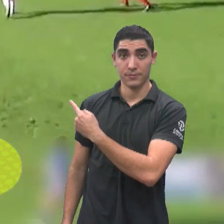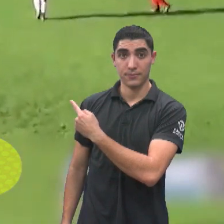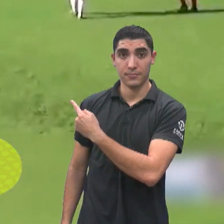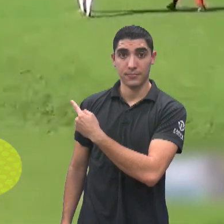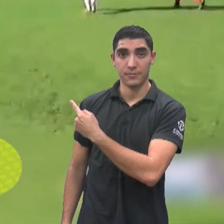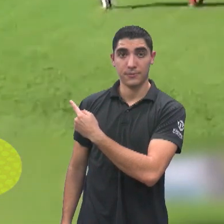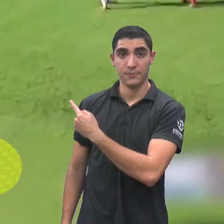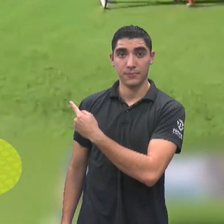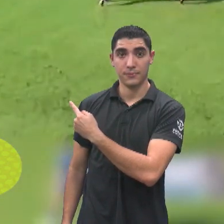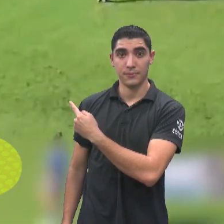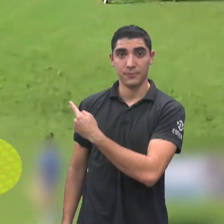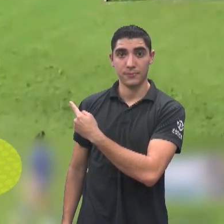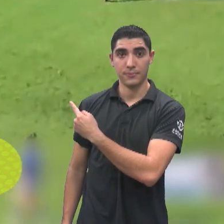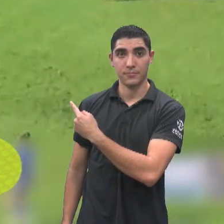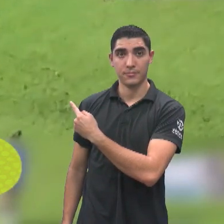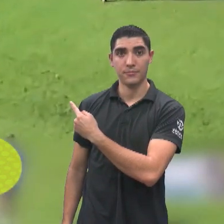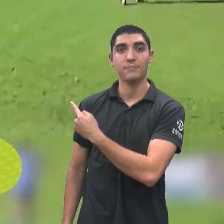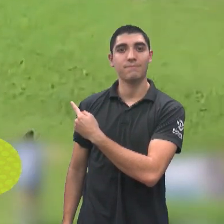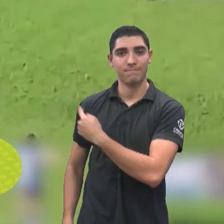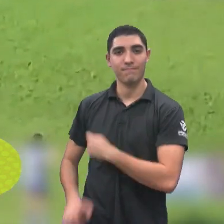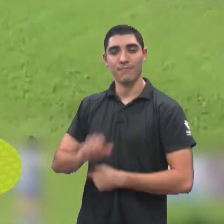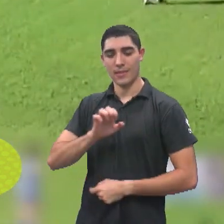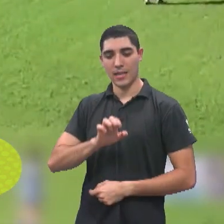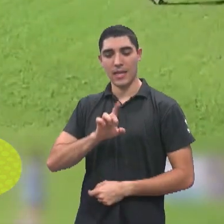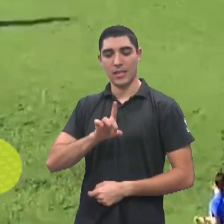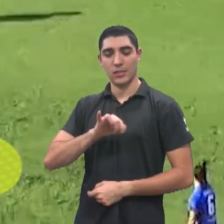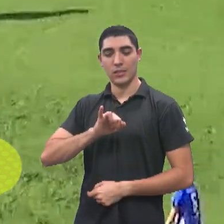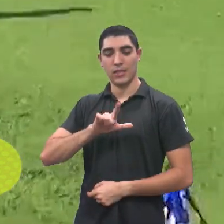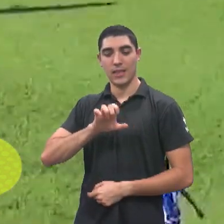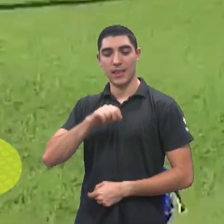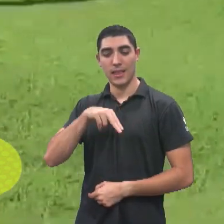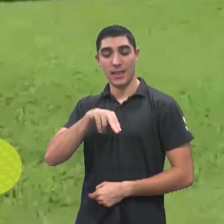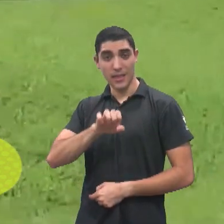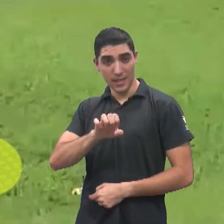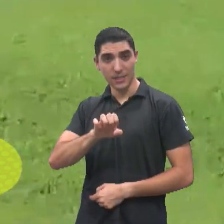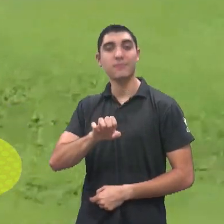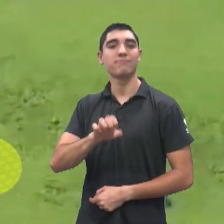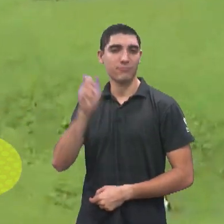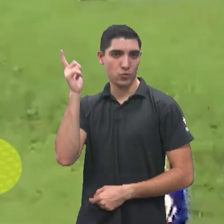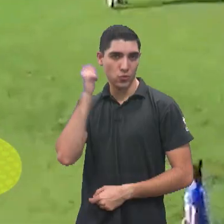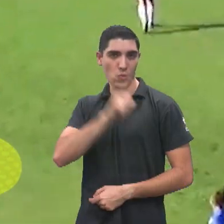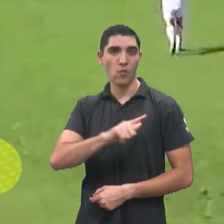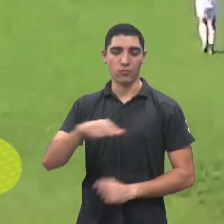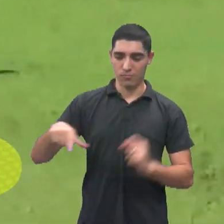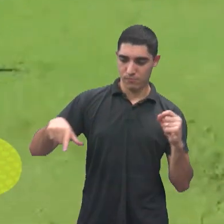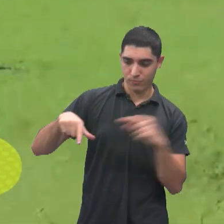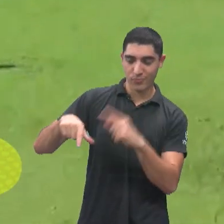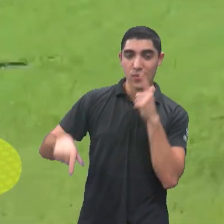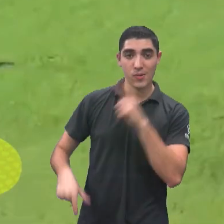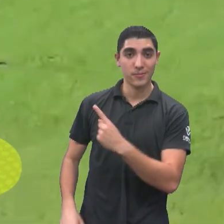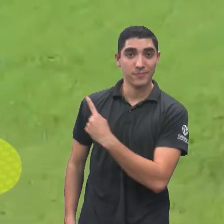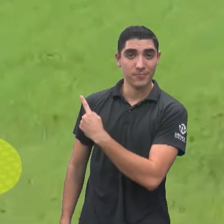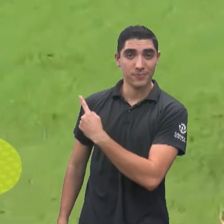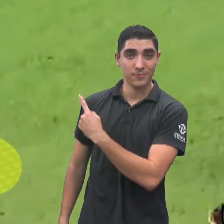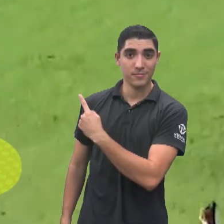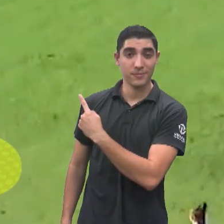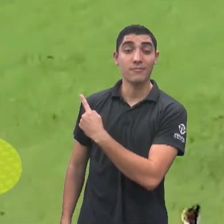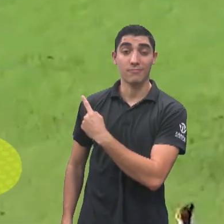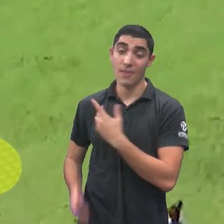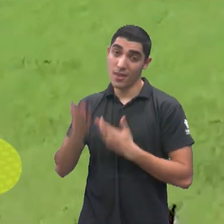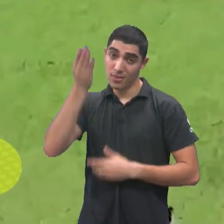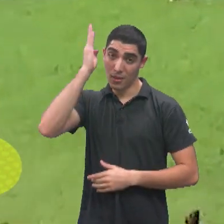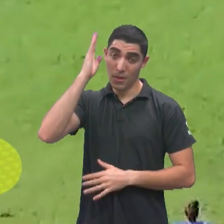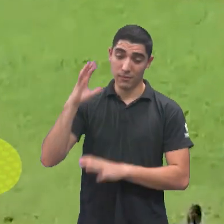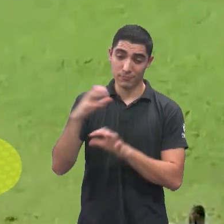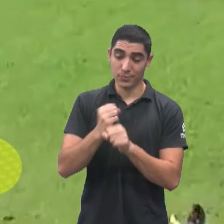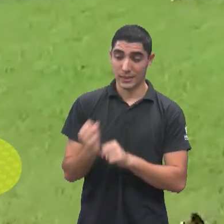Edilene pegar de primeira e fazer mais um pro Taubaté. Edilene foi para a rede, Taubaté 3, São José 0, placar